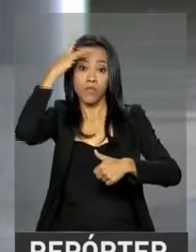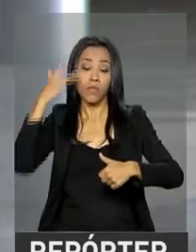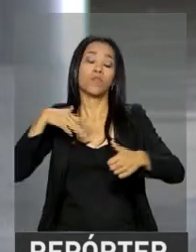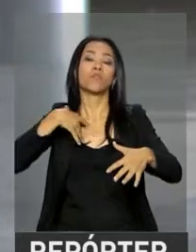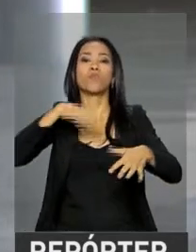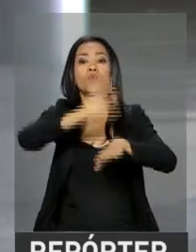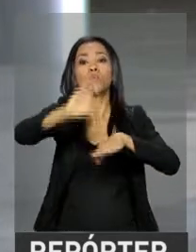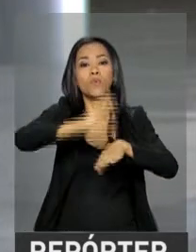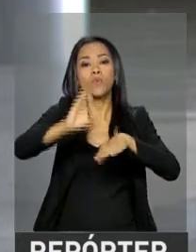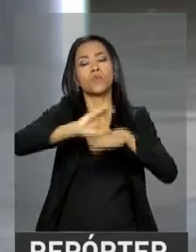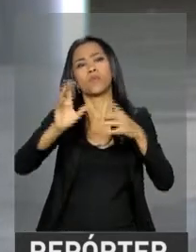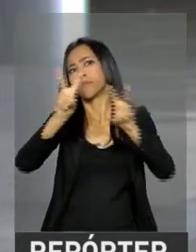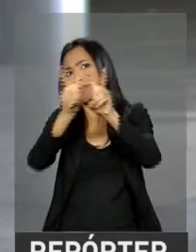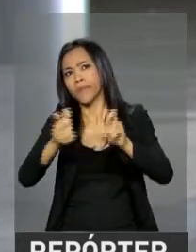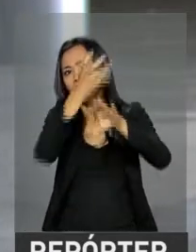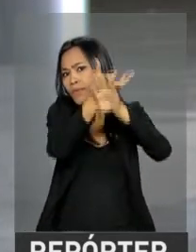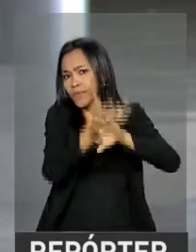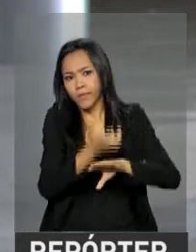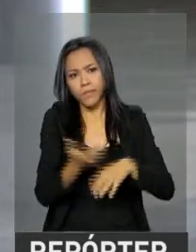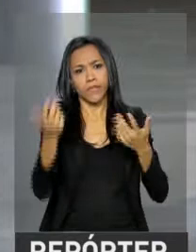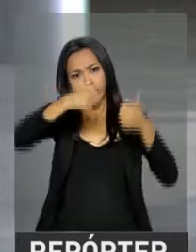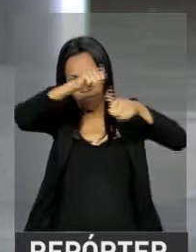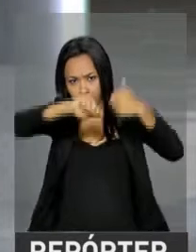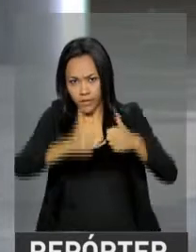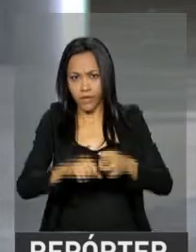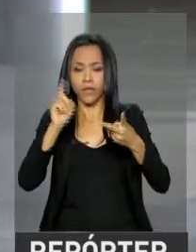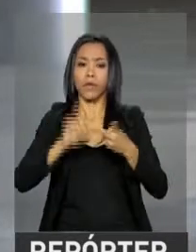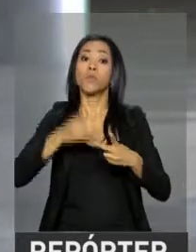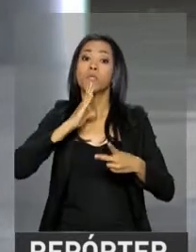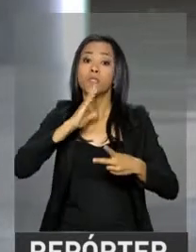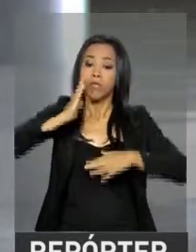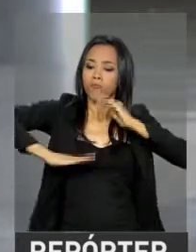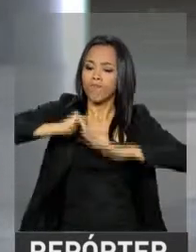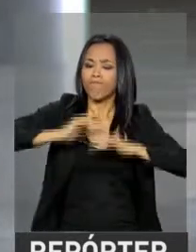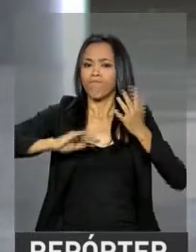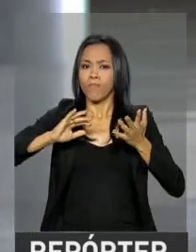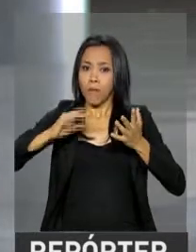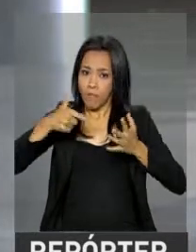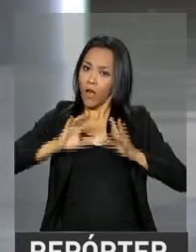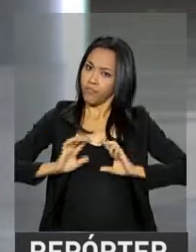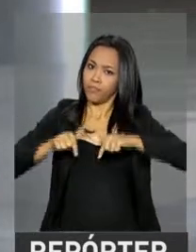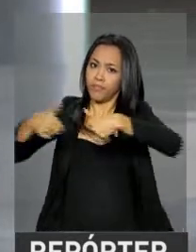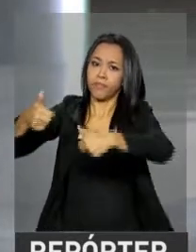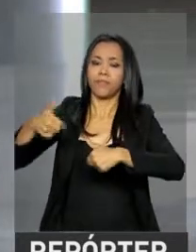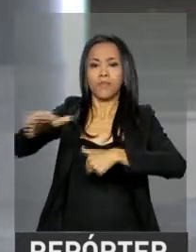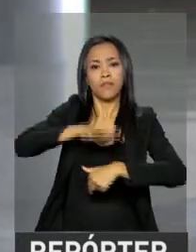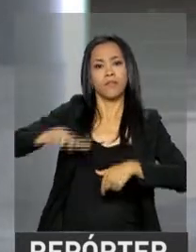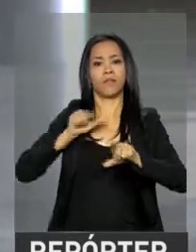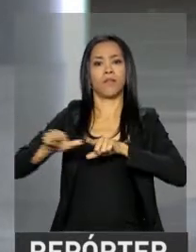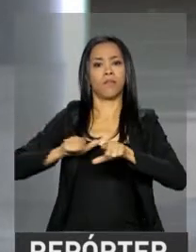aos conteúdos programáticos das aulas as habilidades para exercer para a atuação profissional e também com relação